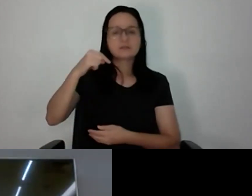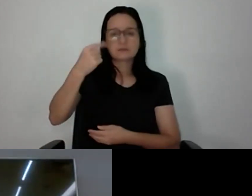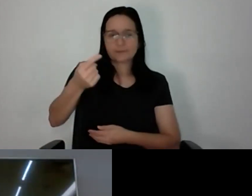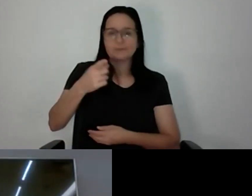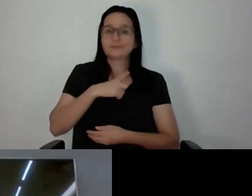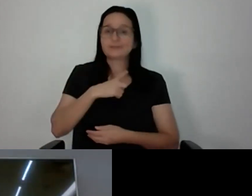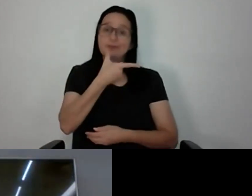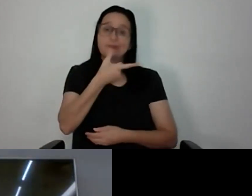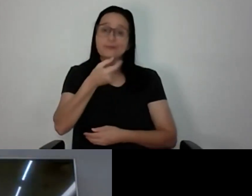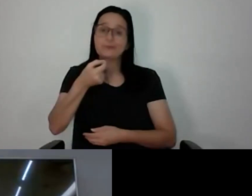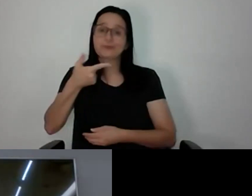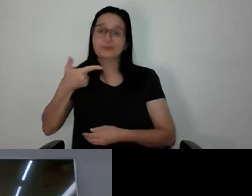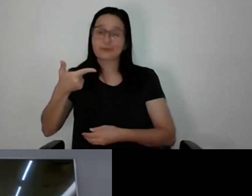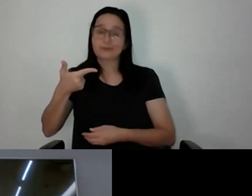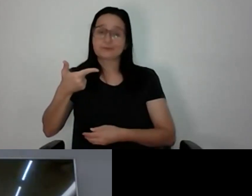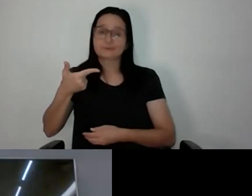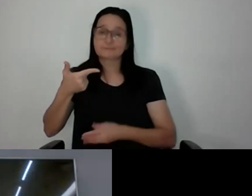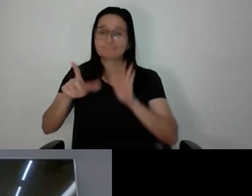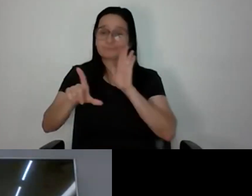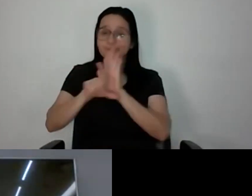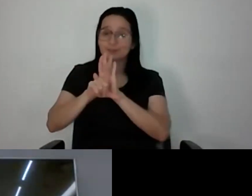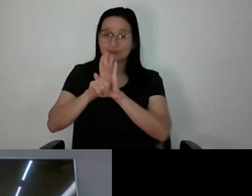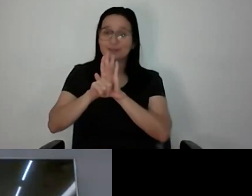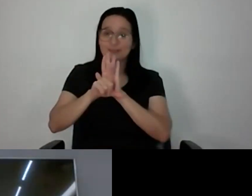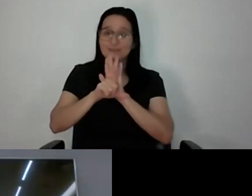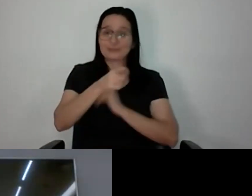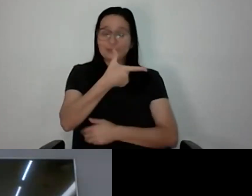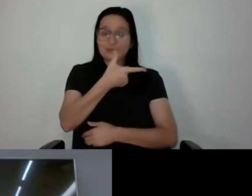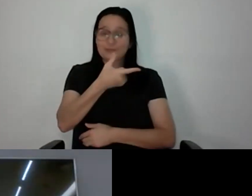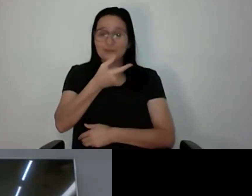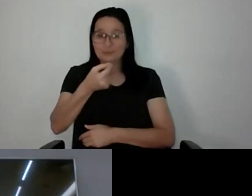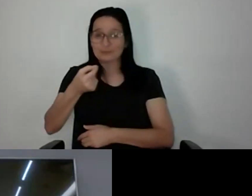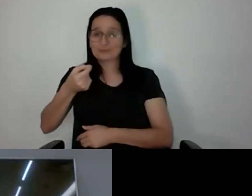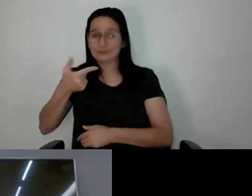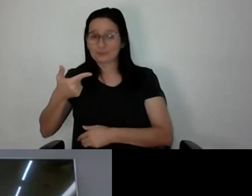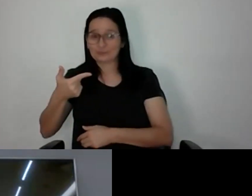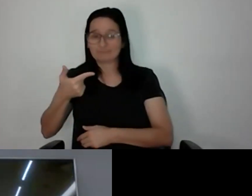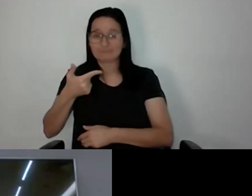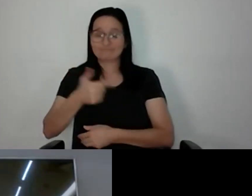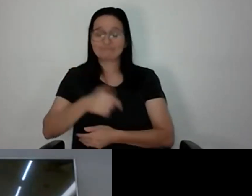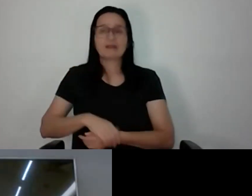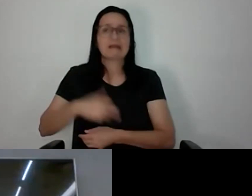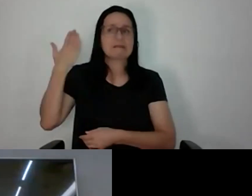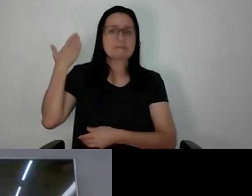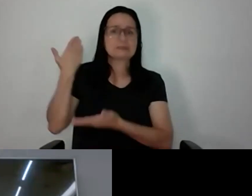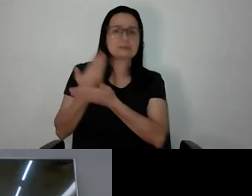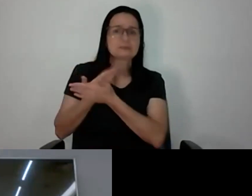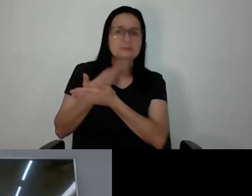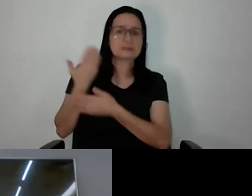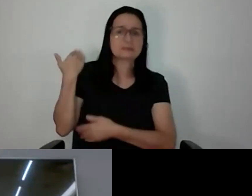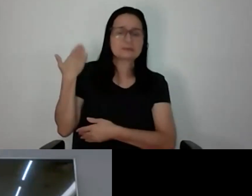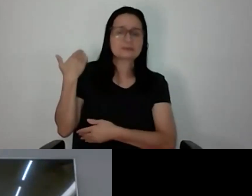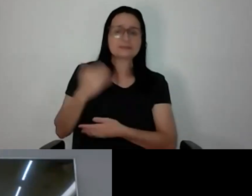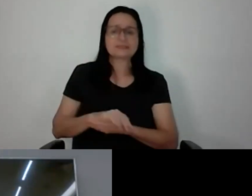que a gente, eu comecei a estudar na faculdade no Código 16, né? E aí, eu saí da faculdade para fazer um curso de reciclagem em Direito Civil. Então,